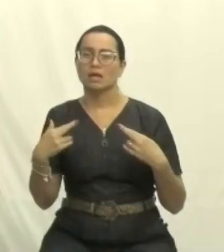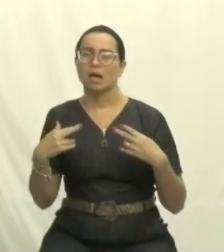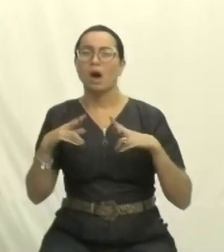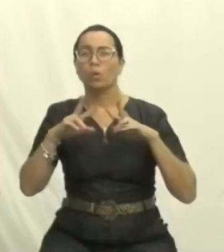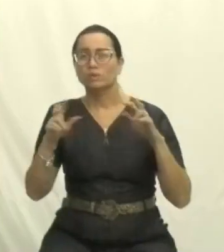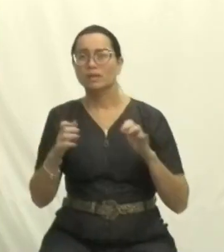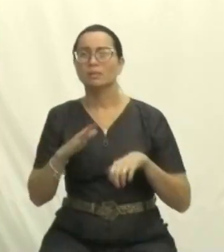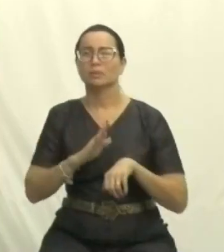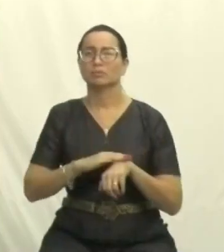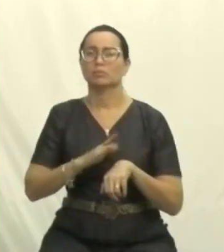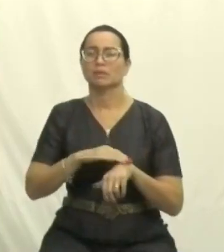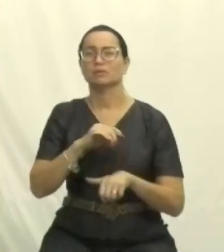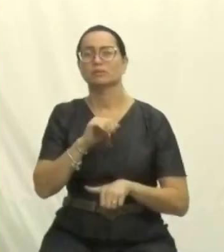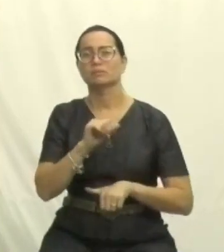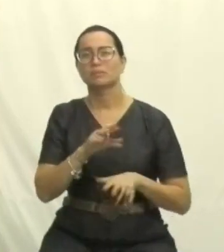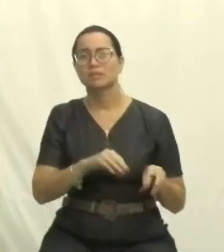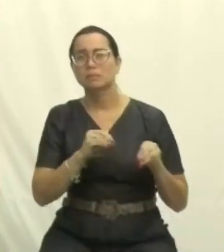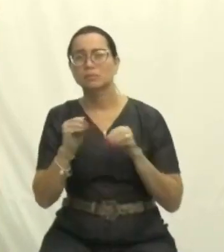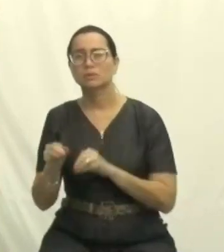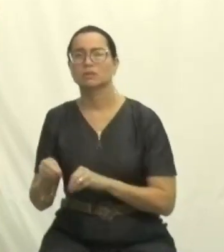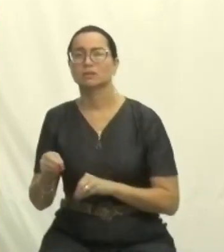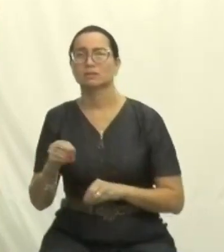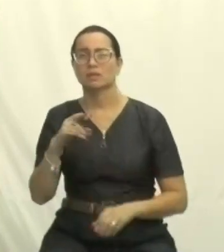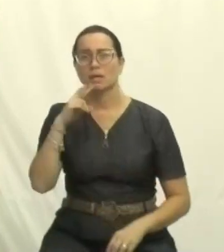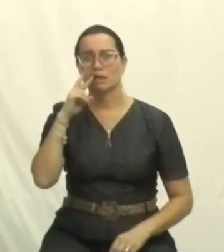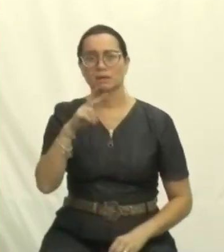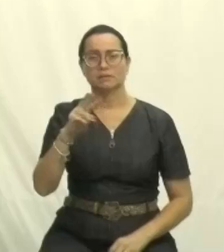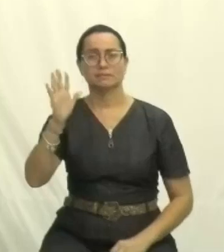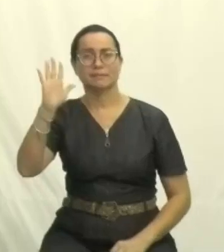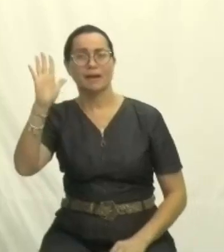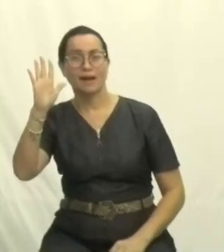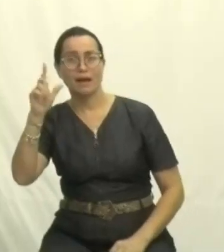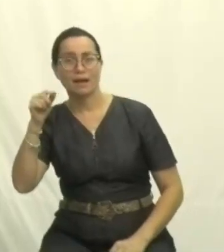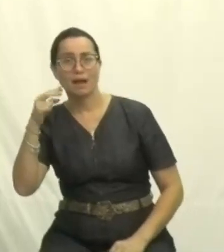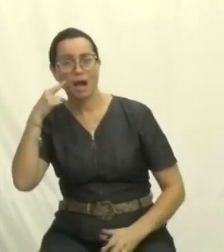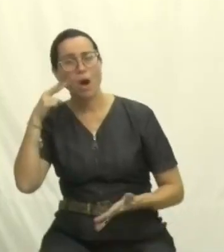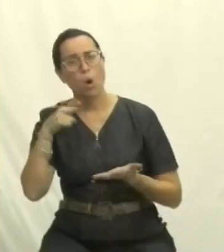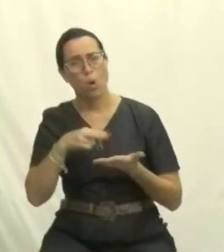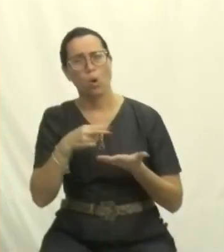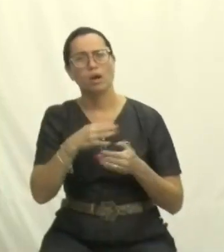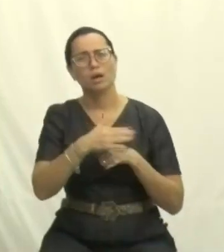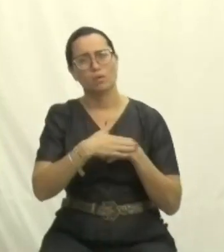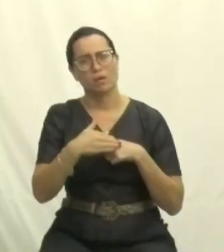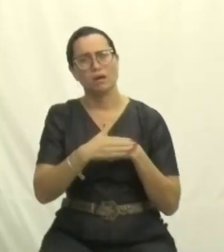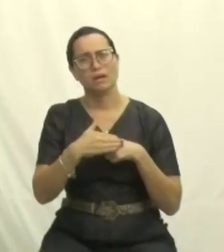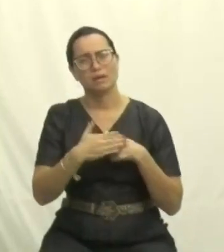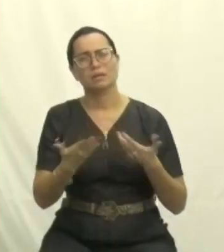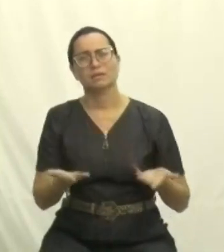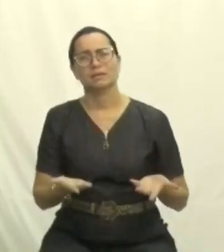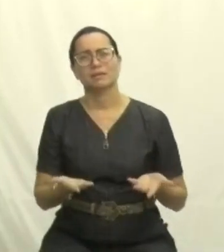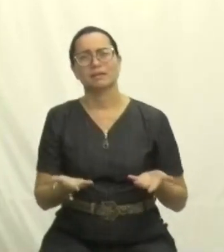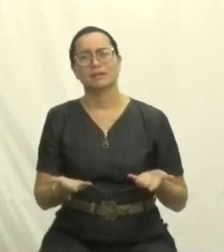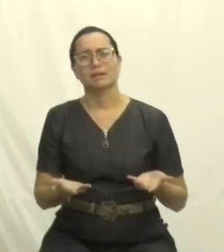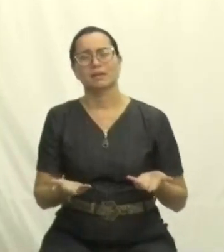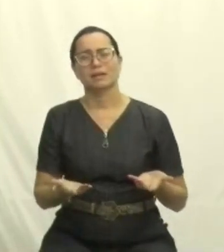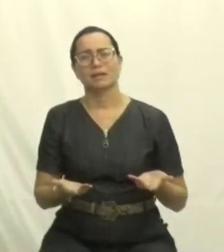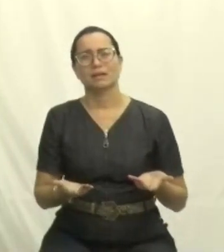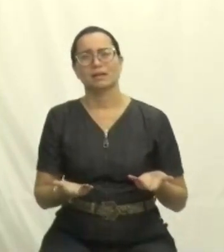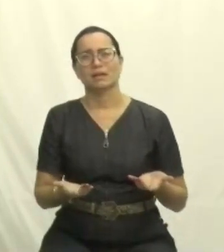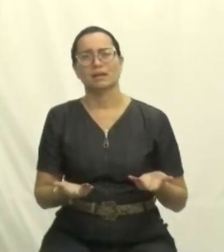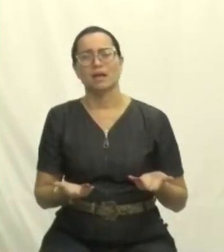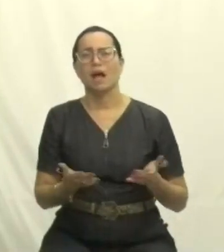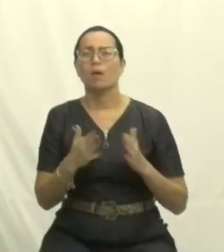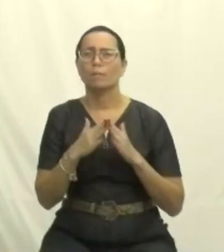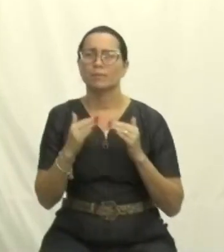o secretário está indo, dá uma olhadinha, até dei um sinalzinho para ele aqui agora, dá uma olhadinha com carinho, secretário. É um pedido